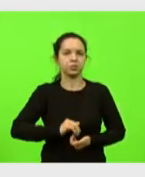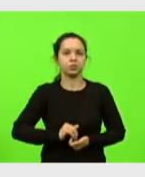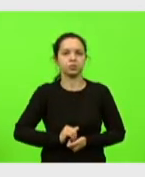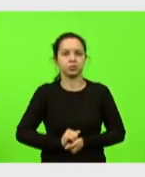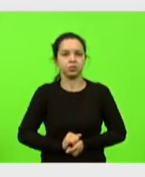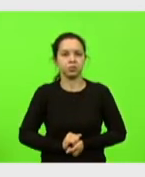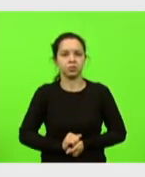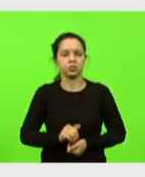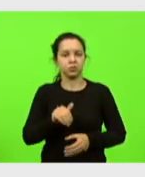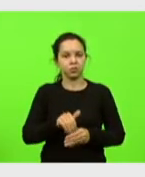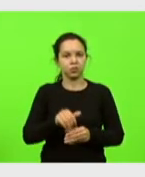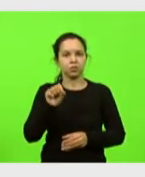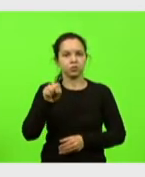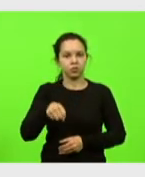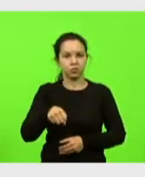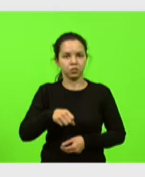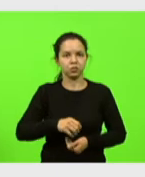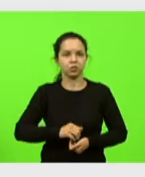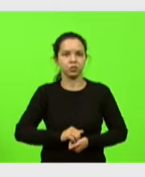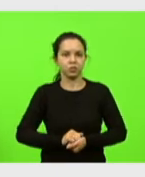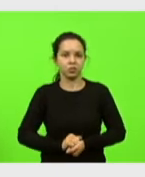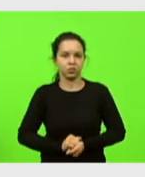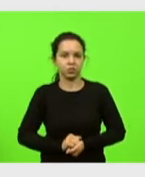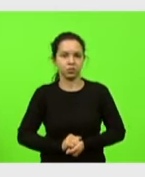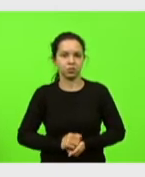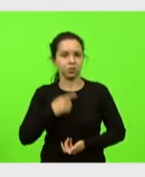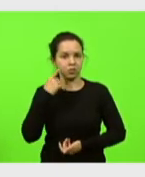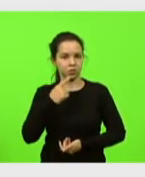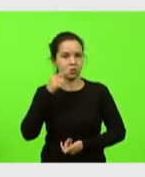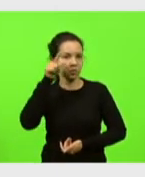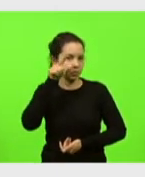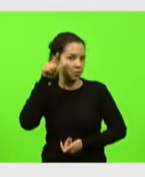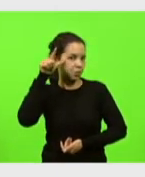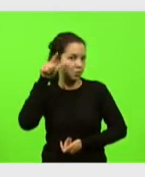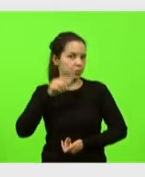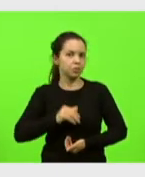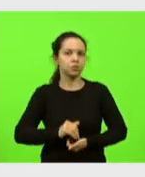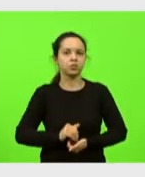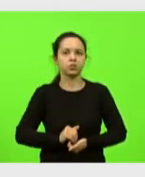Voto sim, favorável. Como vota o deputado Laércio Schuster?